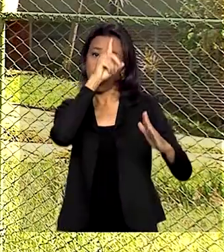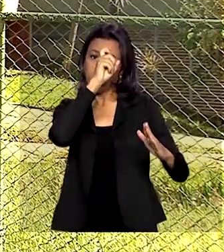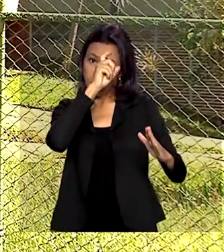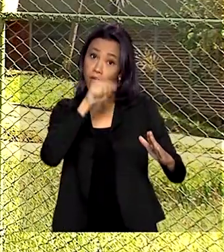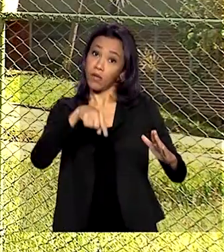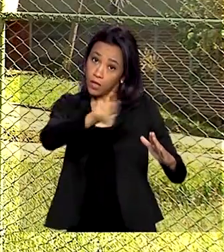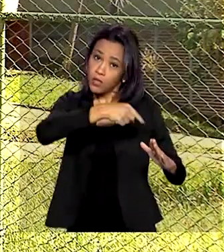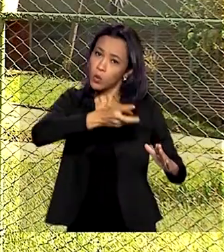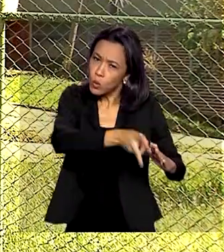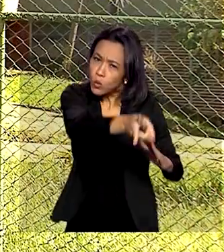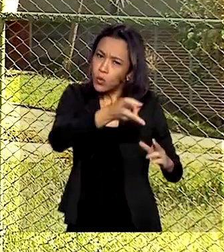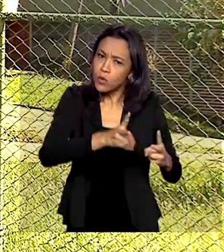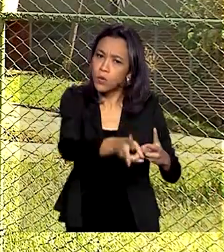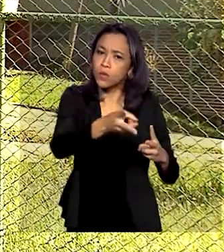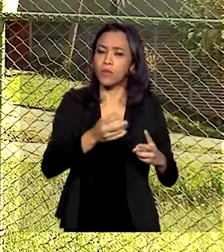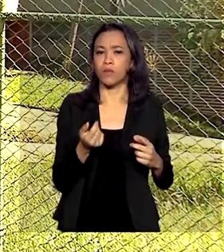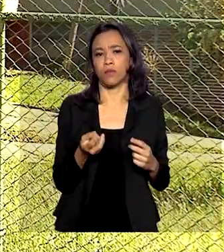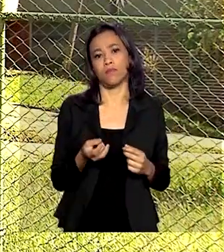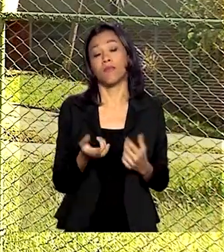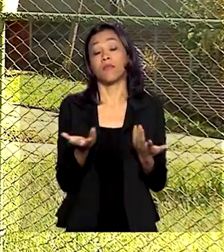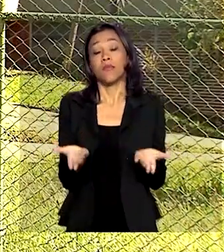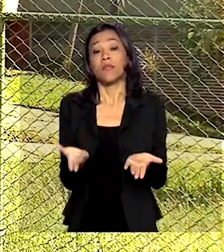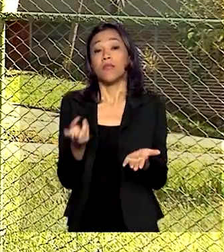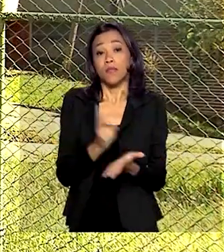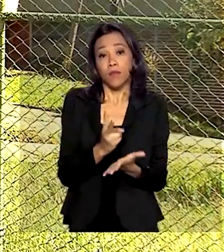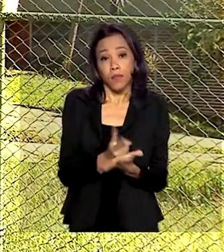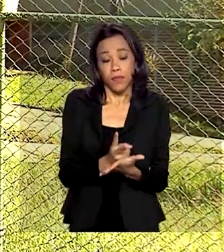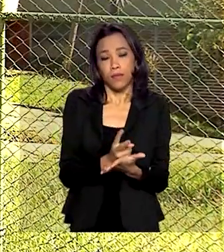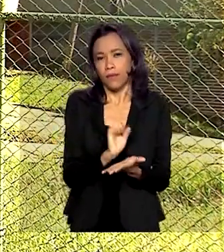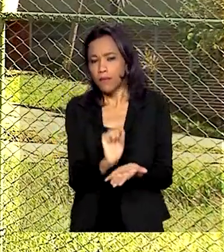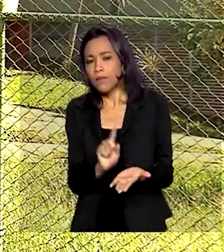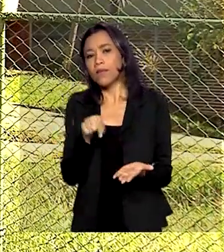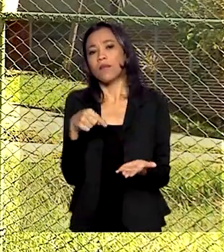ação seja repetida por eles. E o mesmo, logo